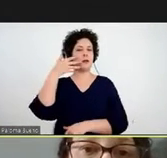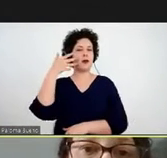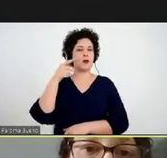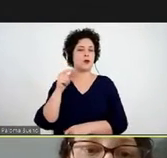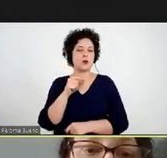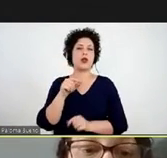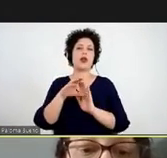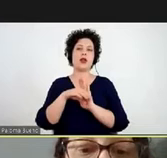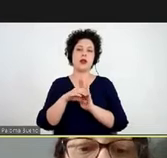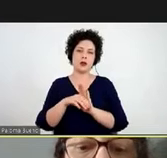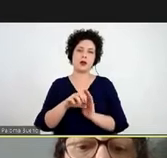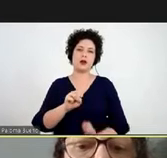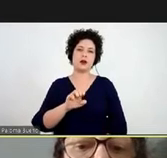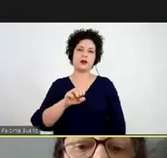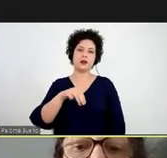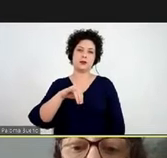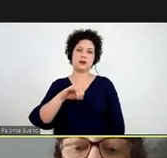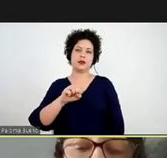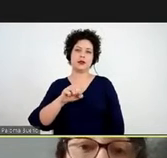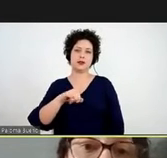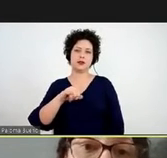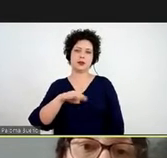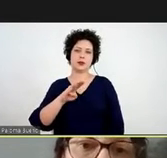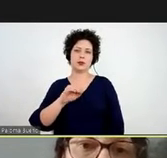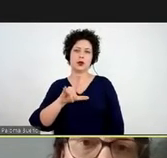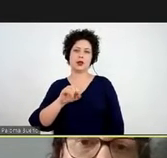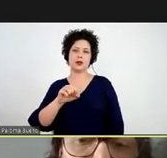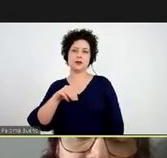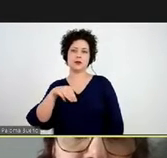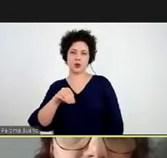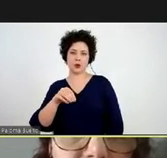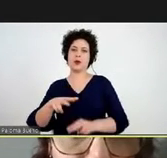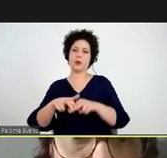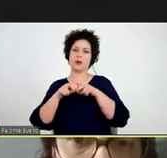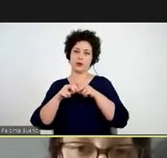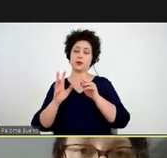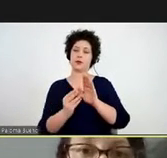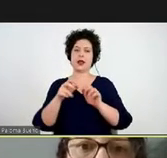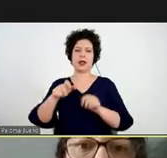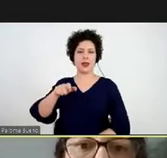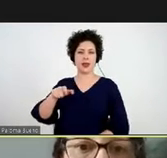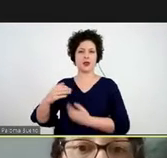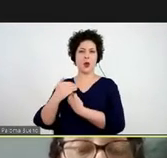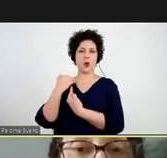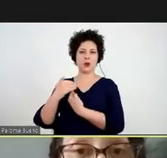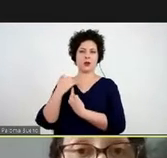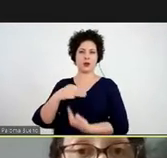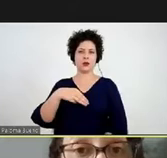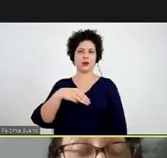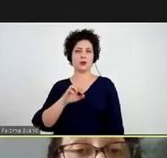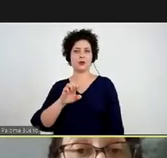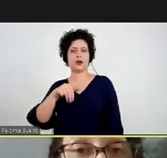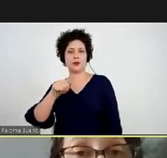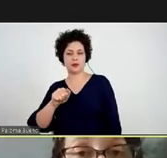conceito de semissimbolismo, e para isso eu trago uma citação da minha ex-orientadora, Moema Rebouças,